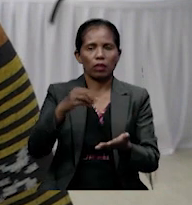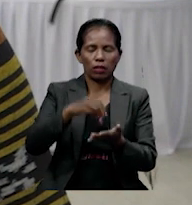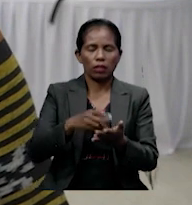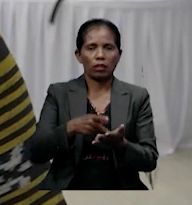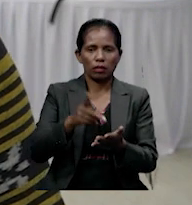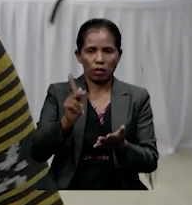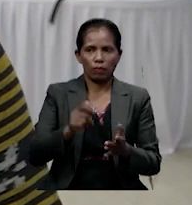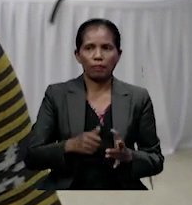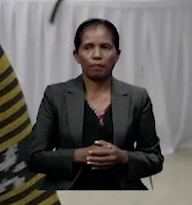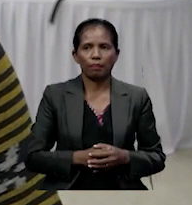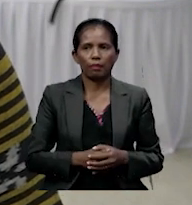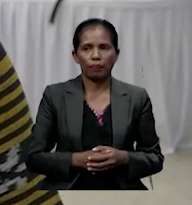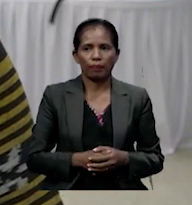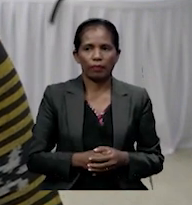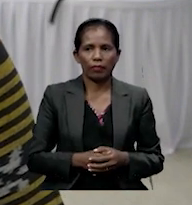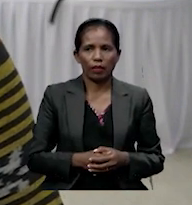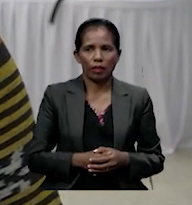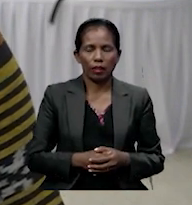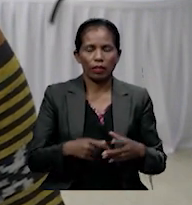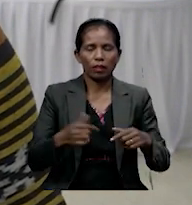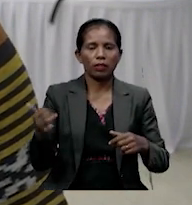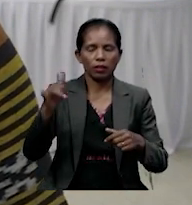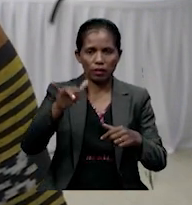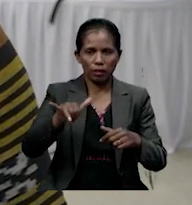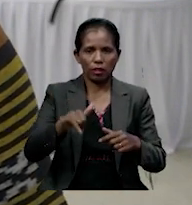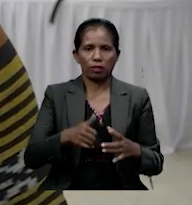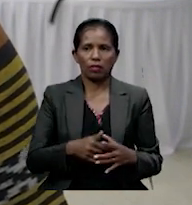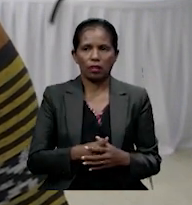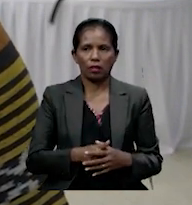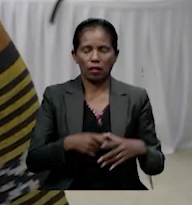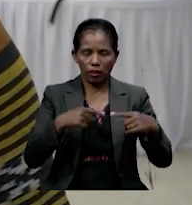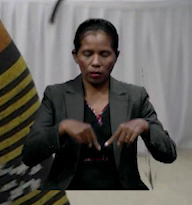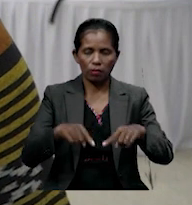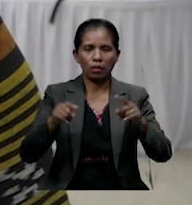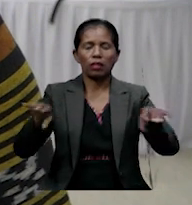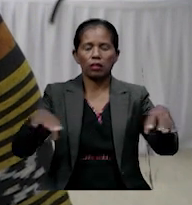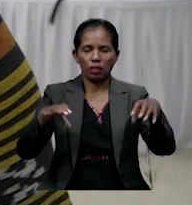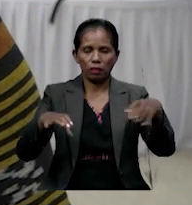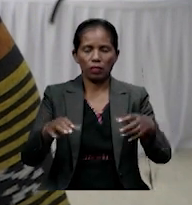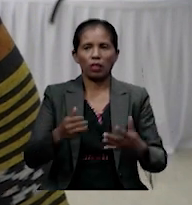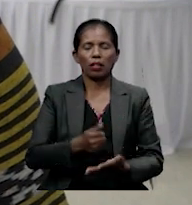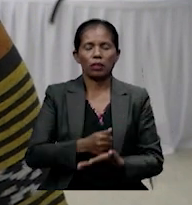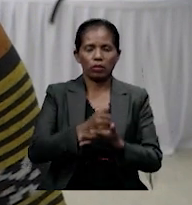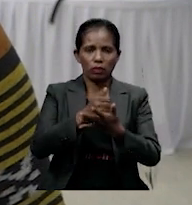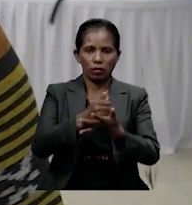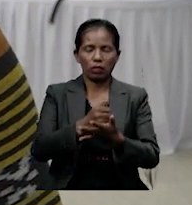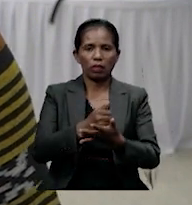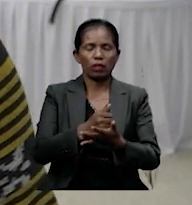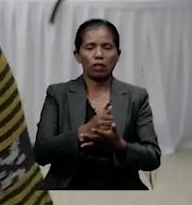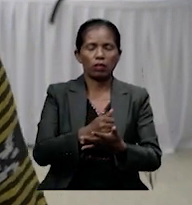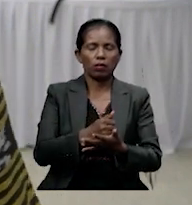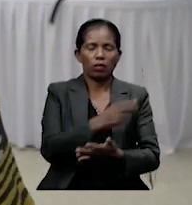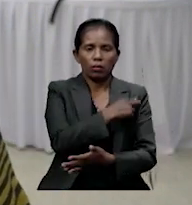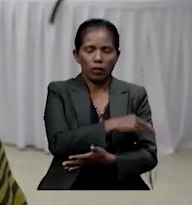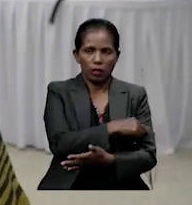Agora, meios ba sira atubar serviço e a facilidade de saúde, hospitais se referais sira,